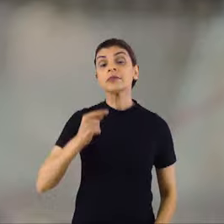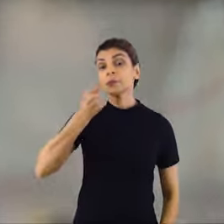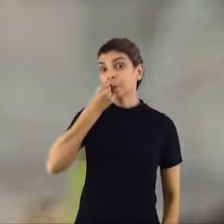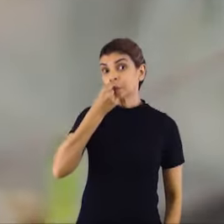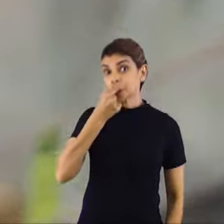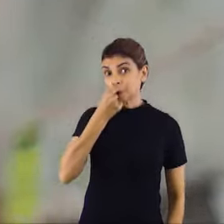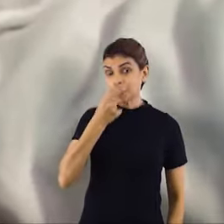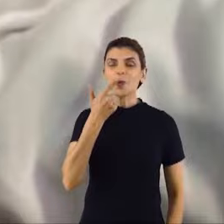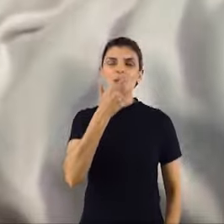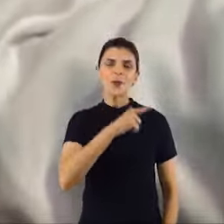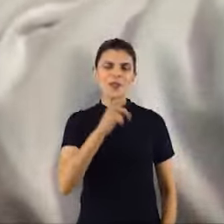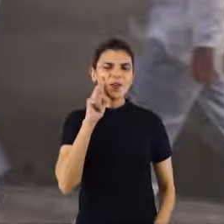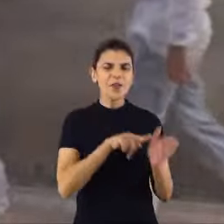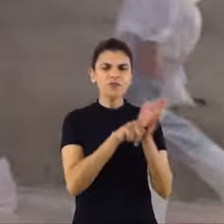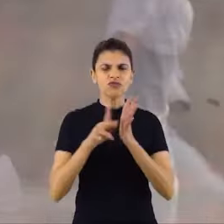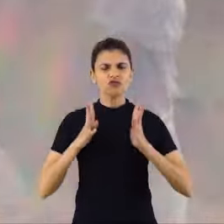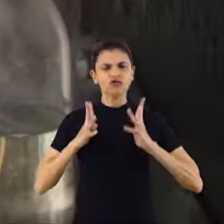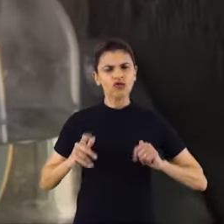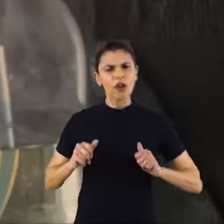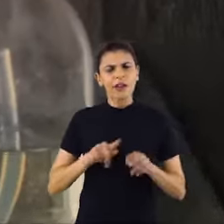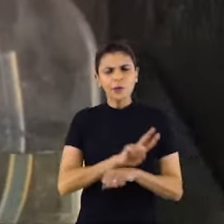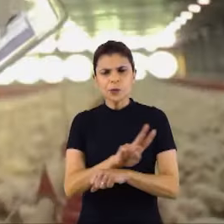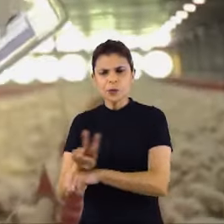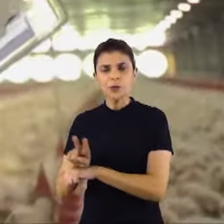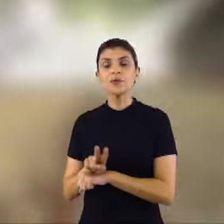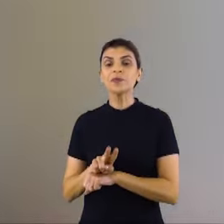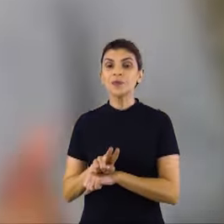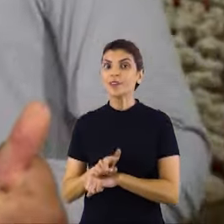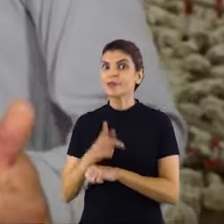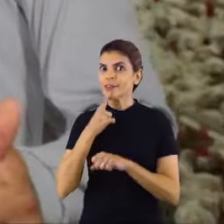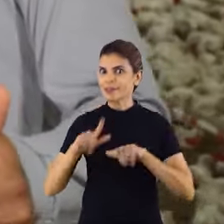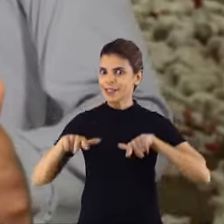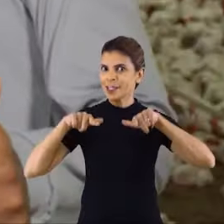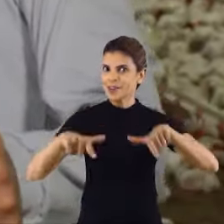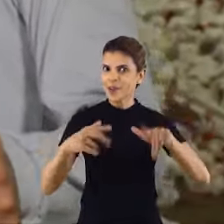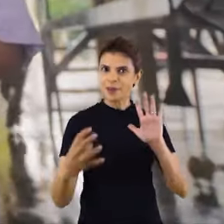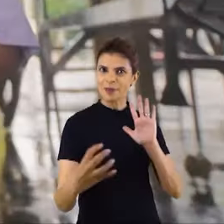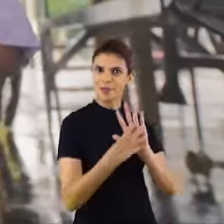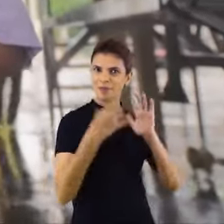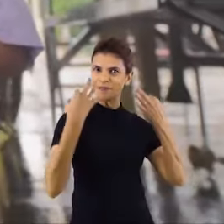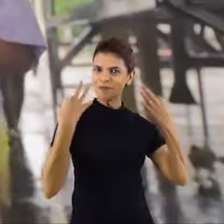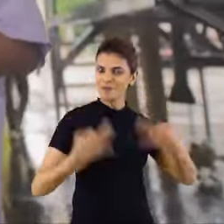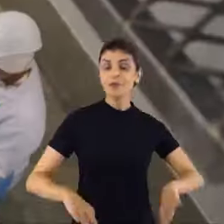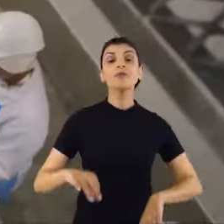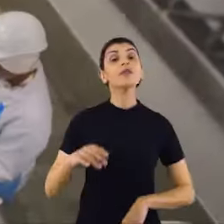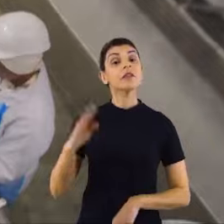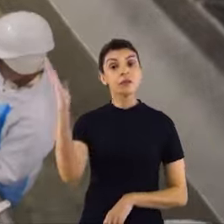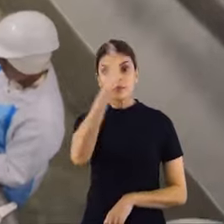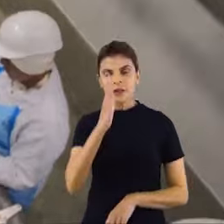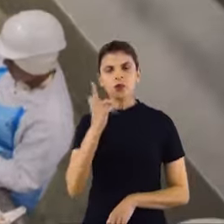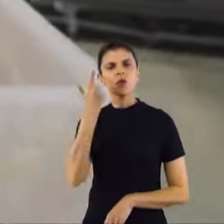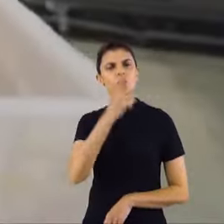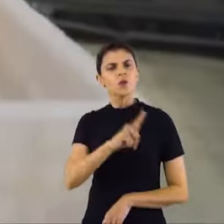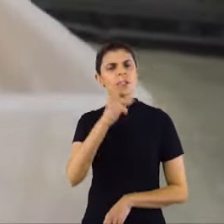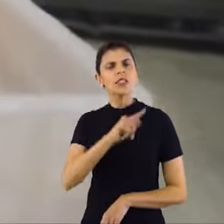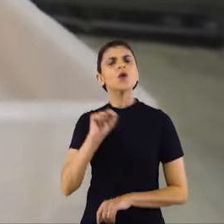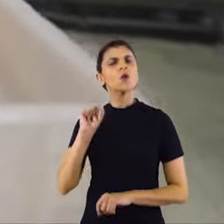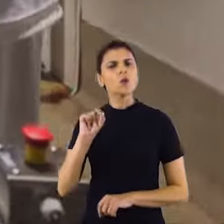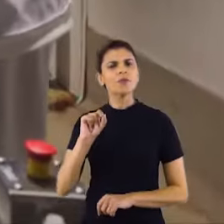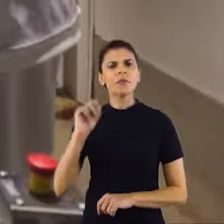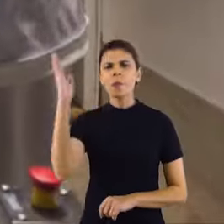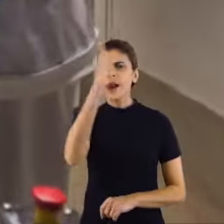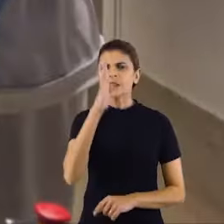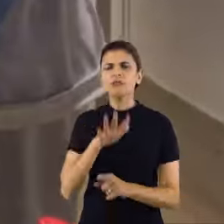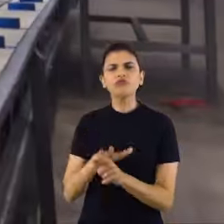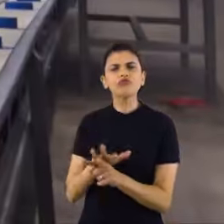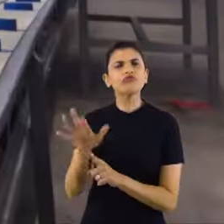processos rigorosos de controle higiênico, sanitário, para dizer... Tá certificado. Um trabalho que faz com que o Brasil continue sendo um